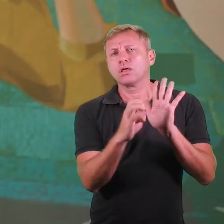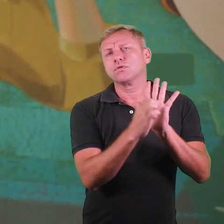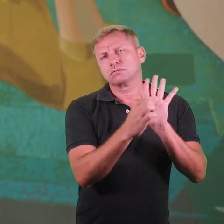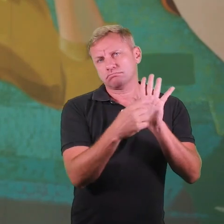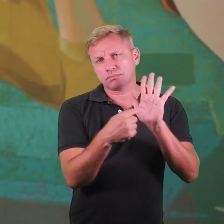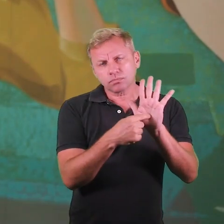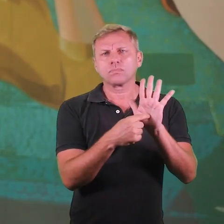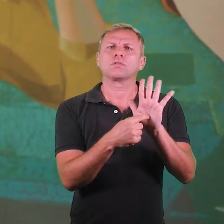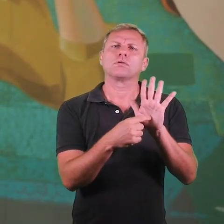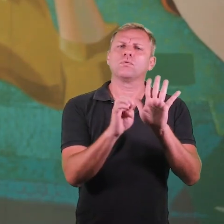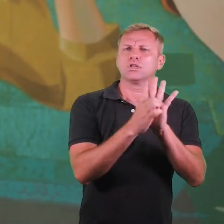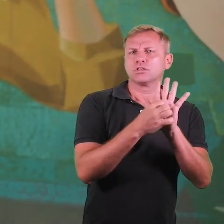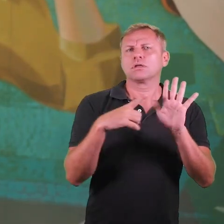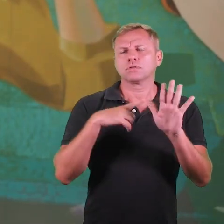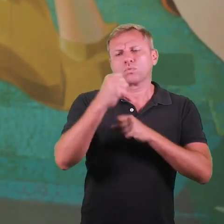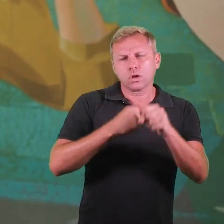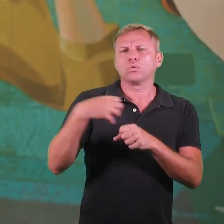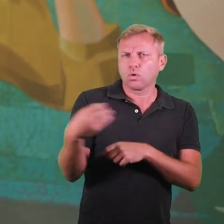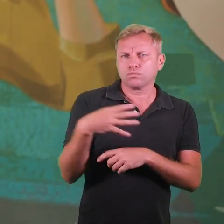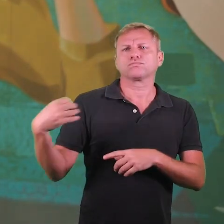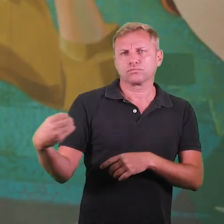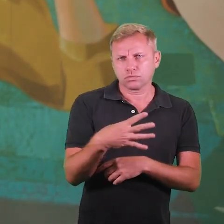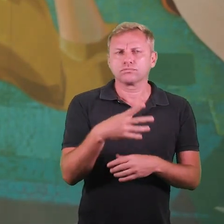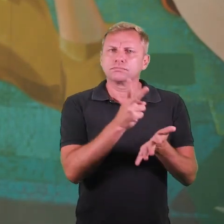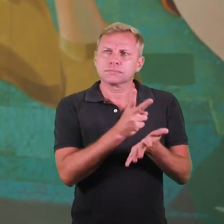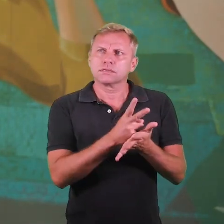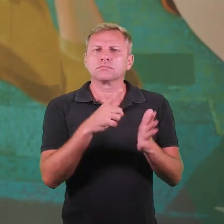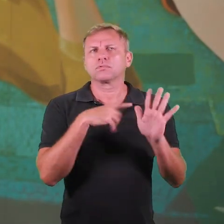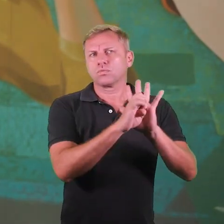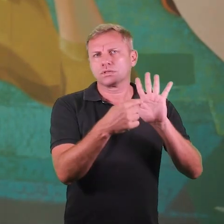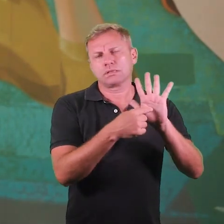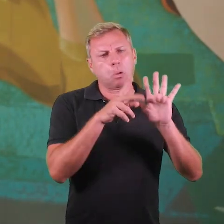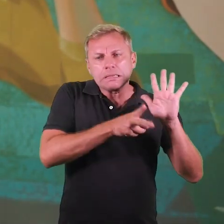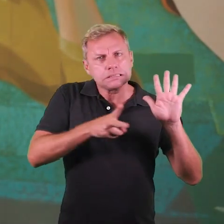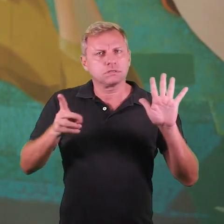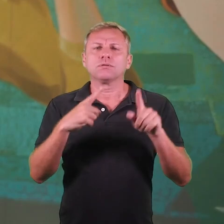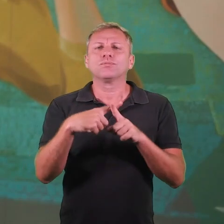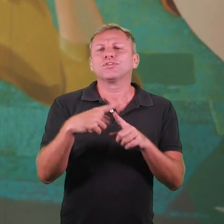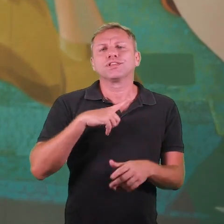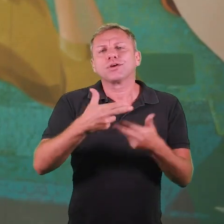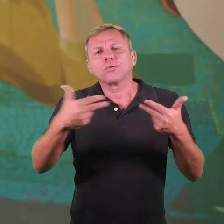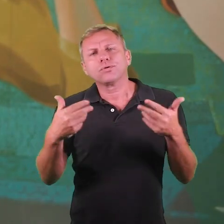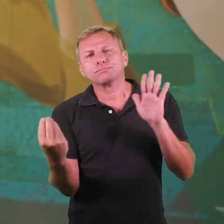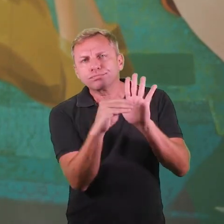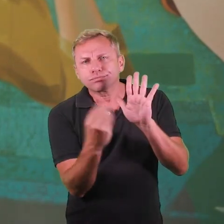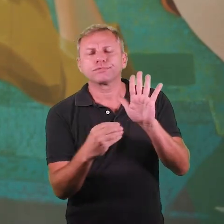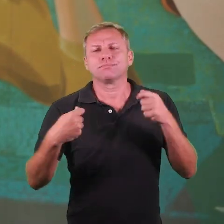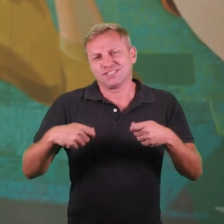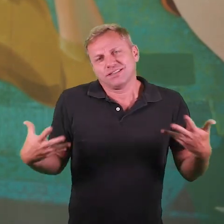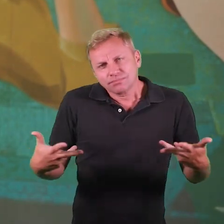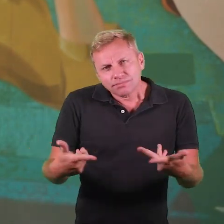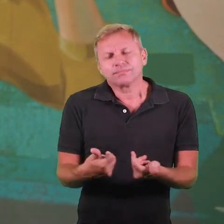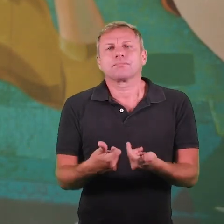No edital, que geralmente é atualizado todos os anos, né? A gente não mantém o edital idêntico, até porque sempre tem coisas para serem